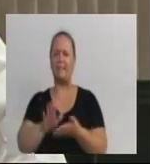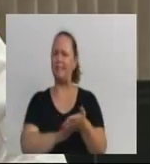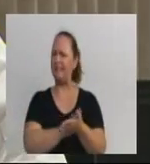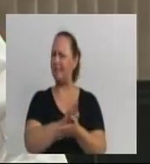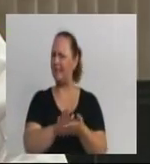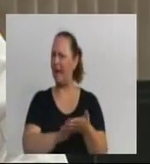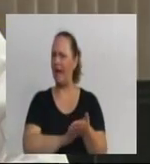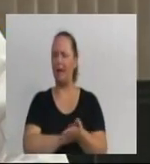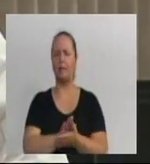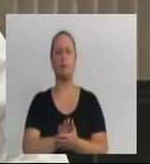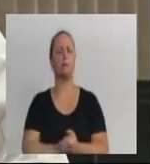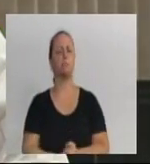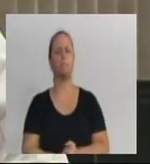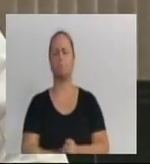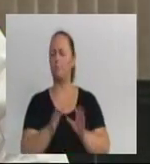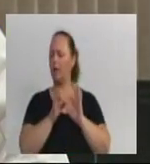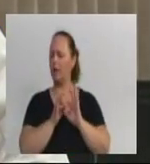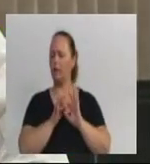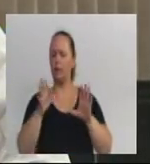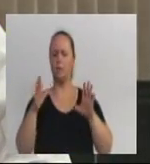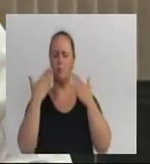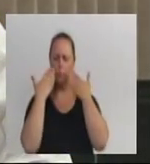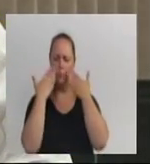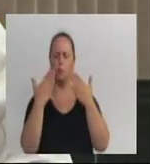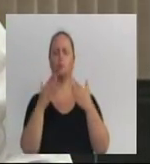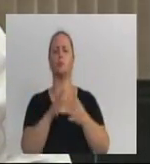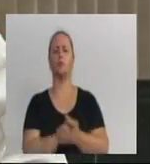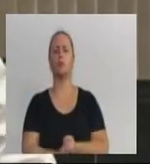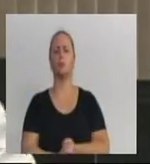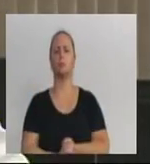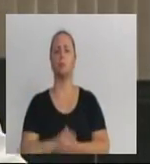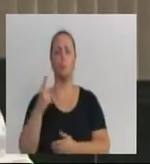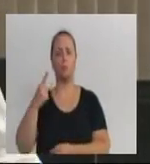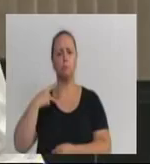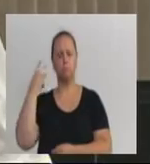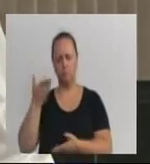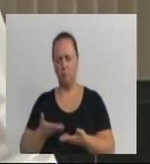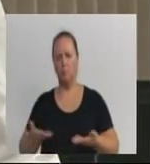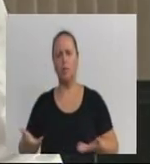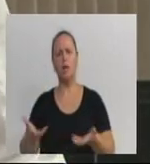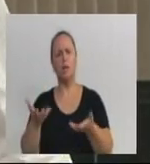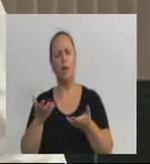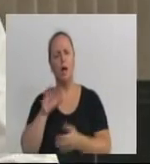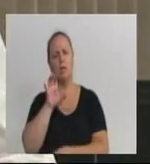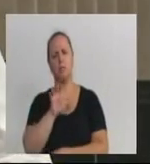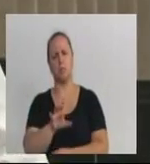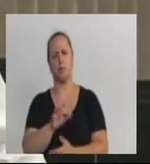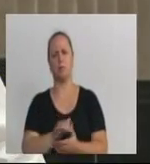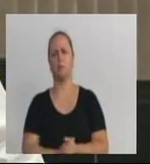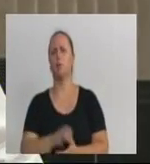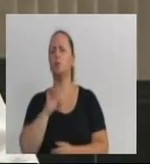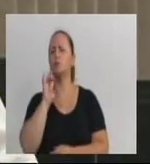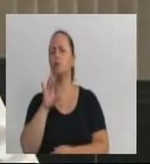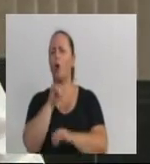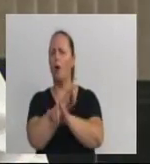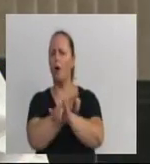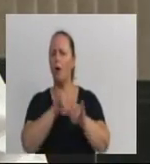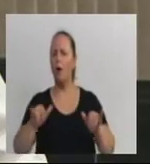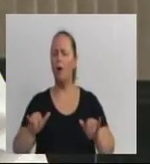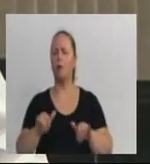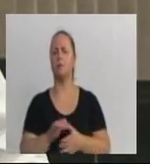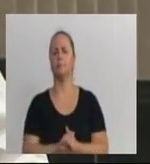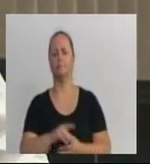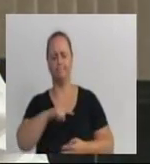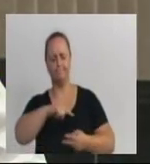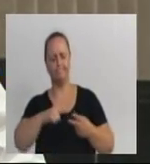nada, jogou aberto, e era isso que a gente queria ouvir. Eu só queria fazer um registro. 2, aliás. O primeiro é que o